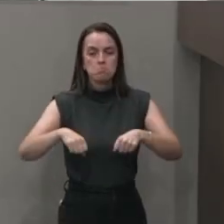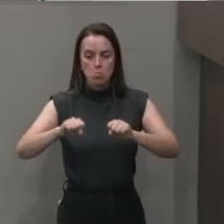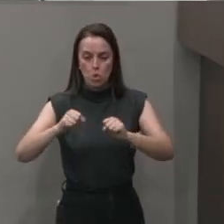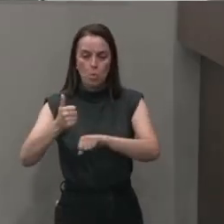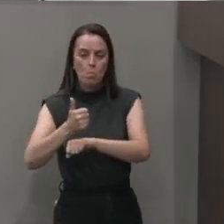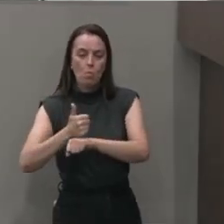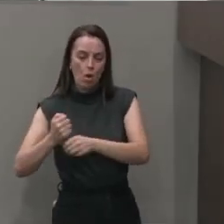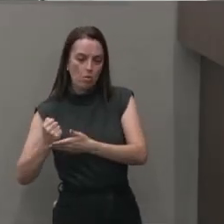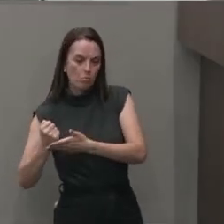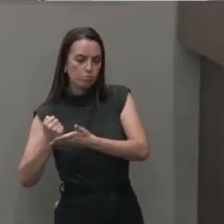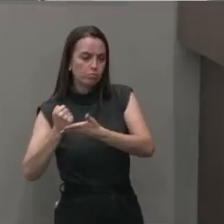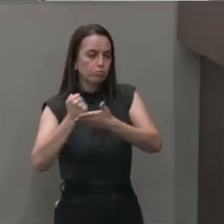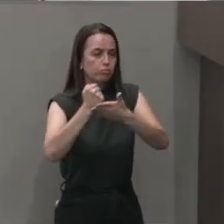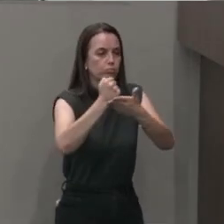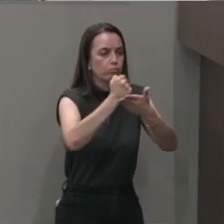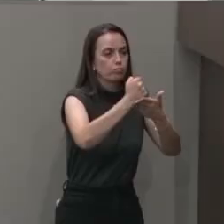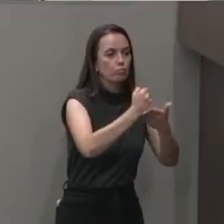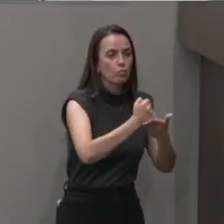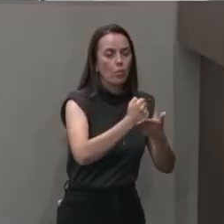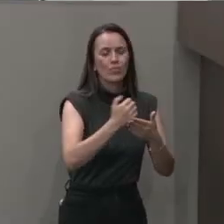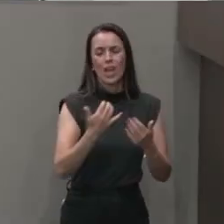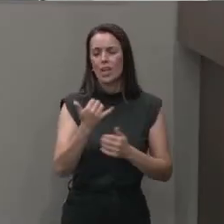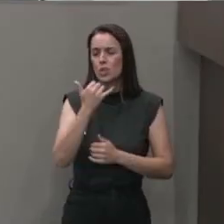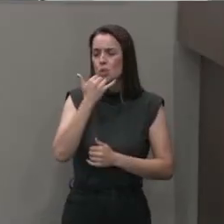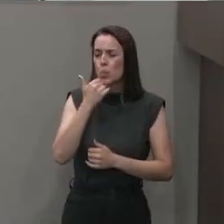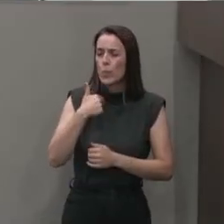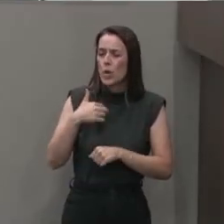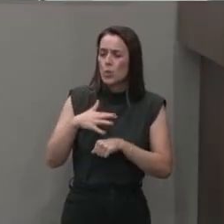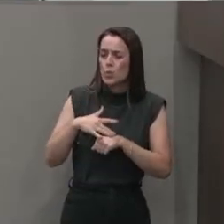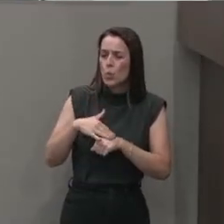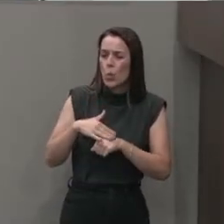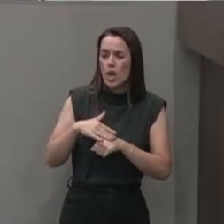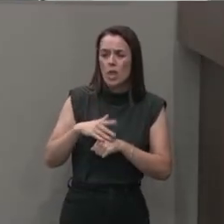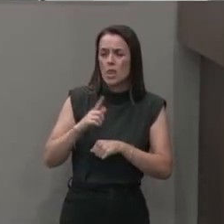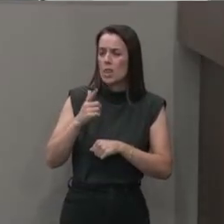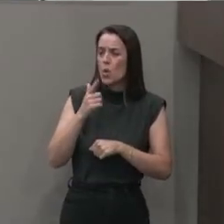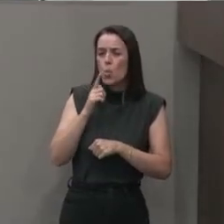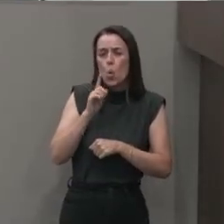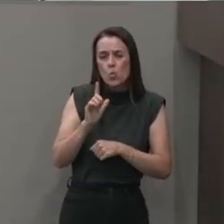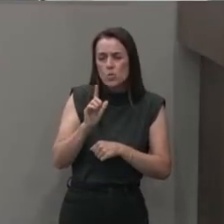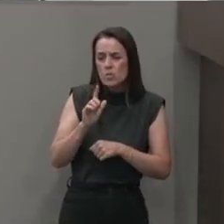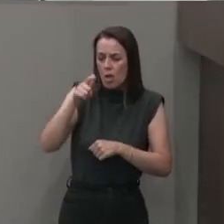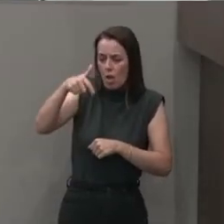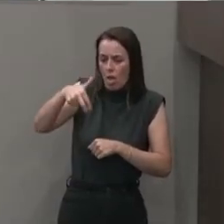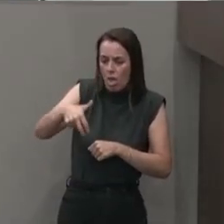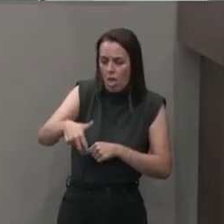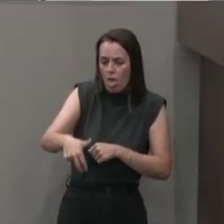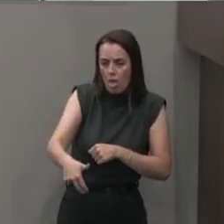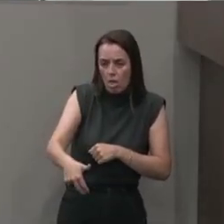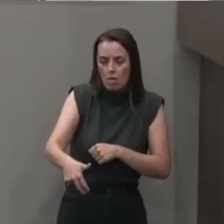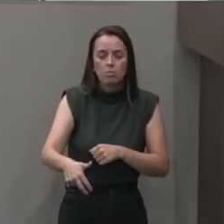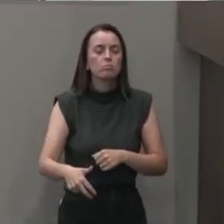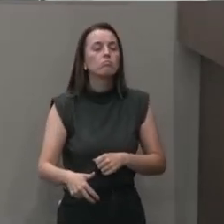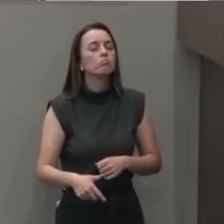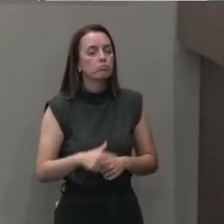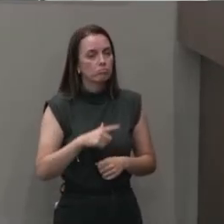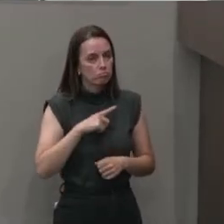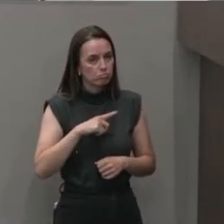Em caso de comunicação, eu sou acamado, eu não consigo subir até aí. Ele vai, como já prevê o artigo